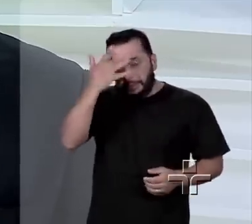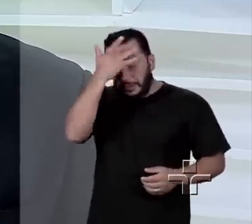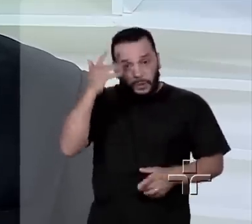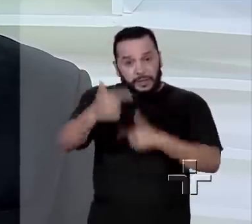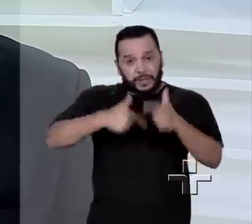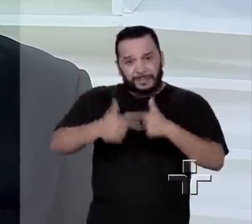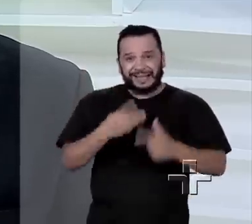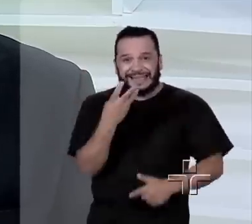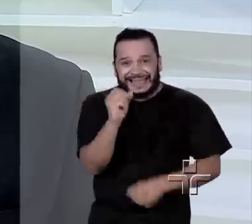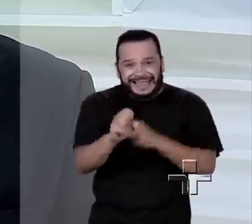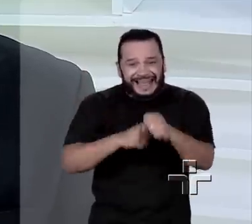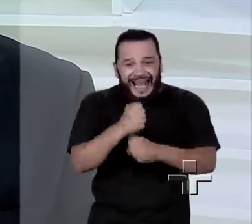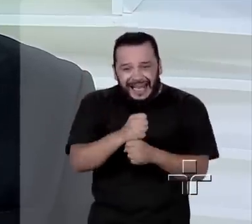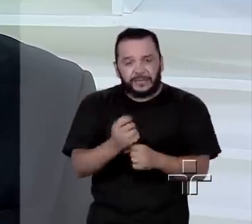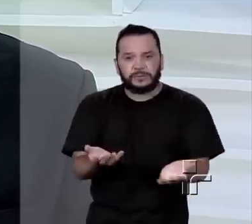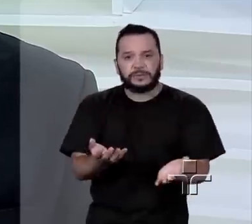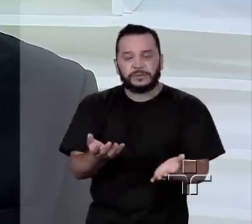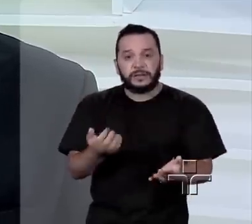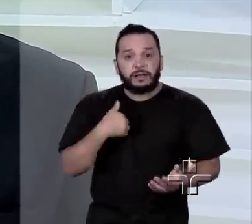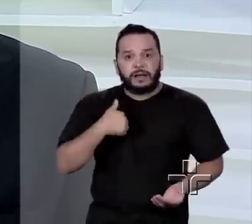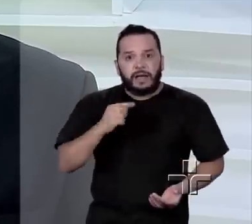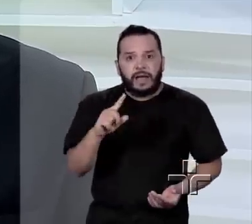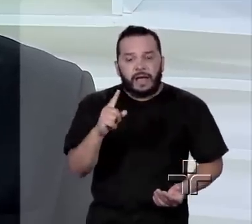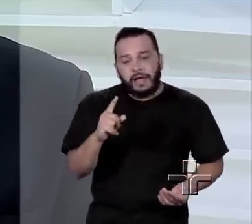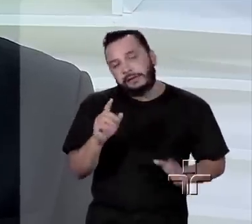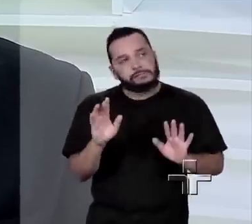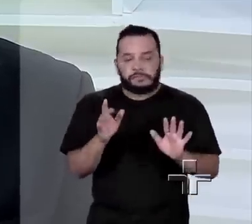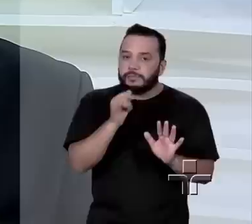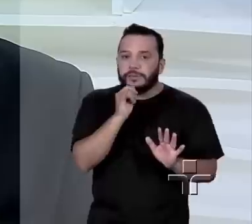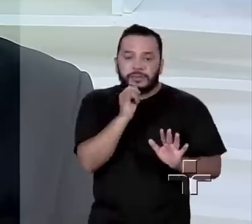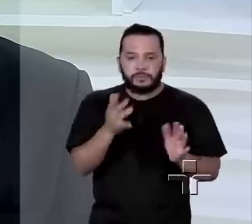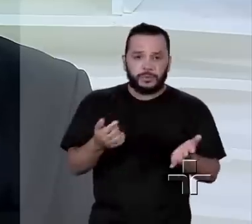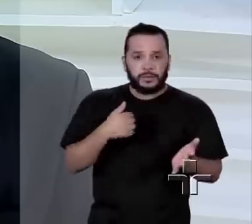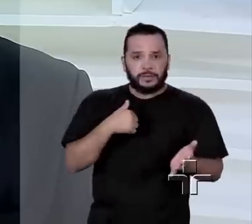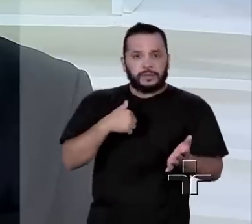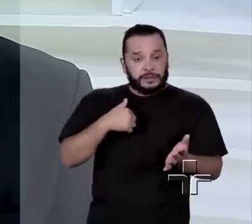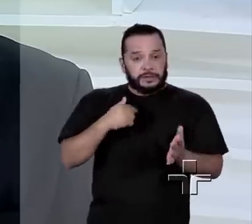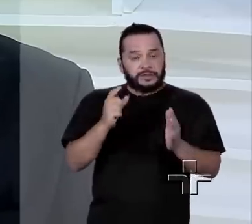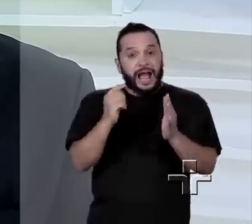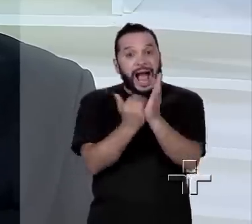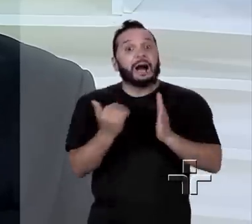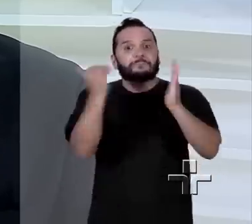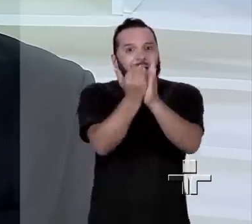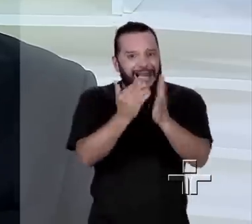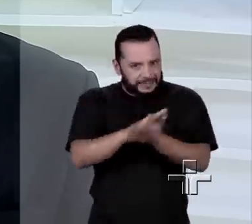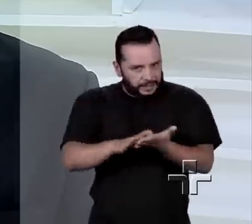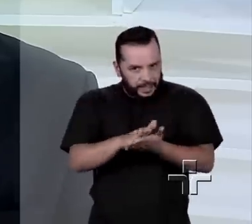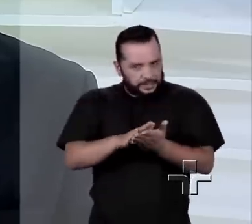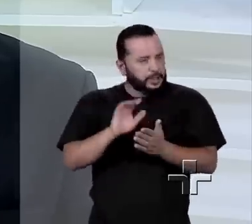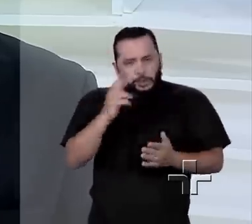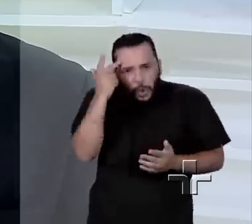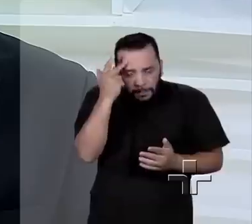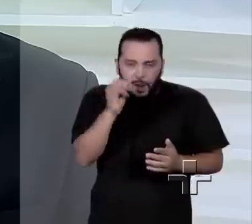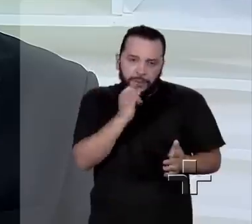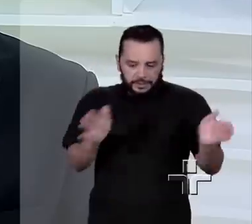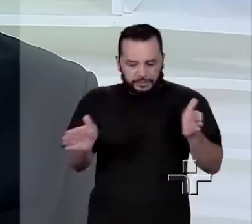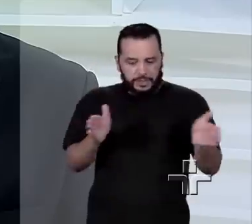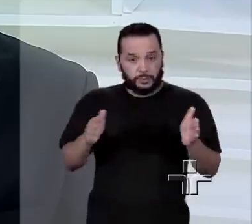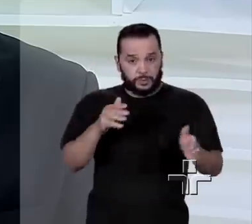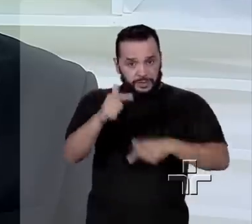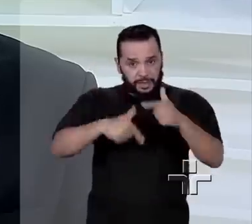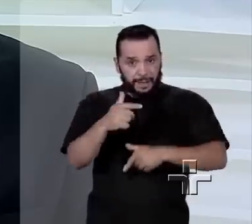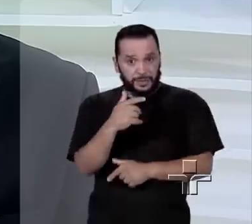sem nenhuma escala extra, porque se ele não tivesse nenhuma escala extra, ao longo de 30 anos ele cumpre